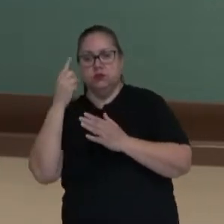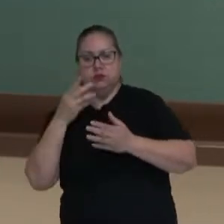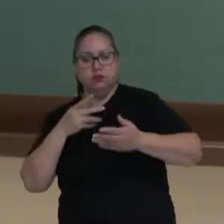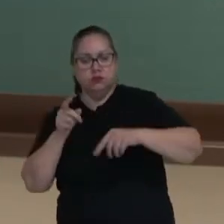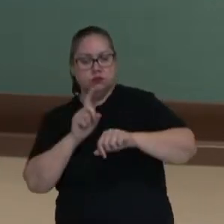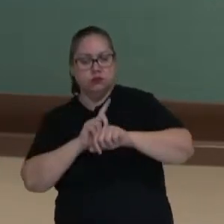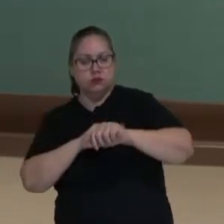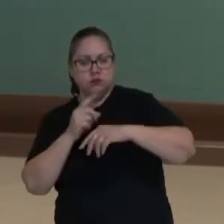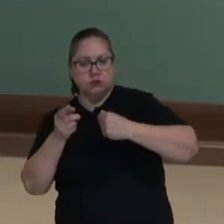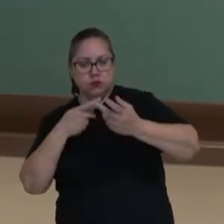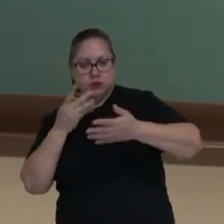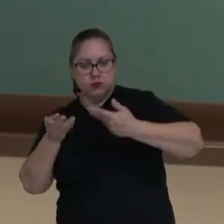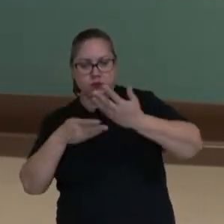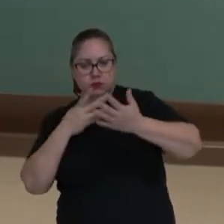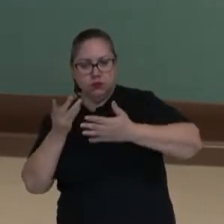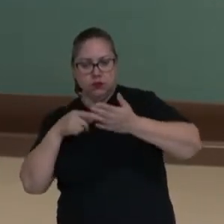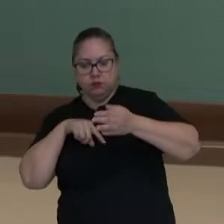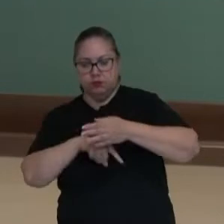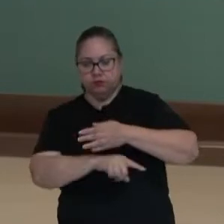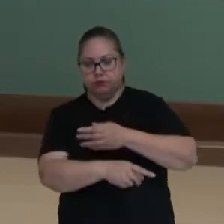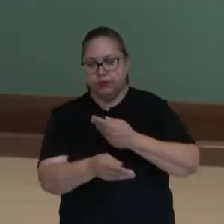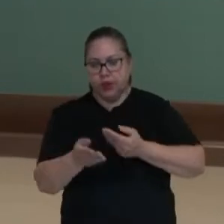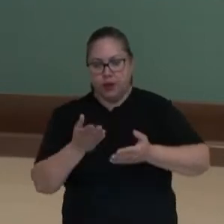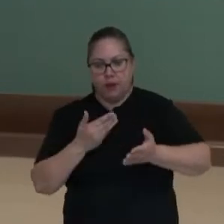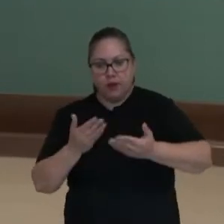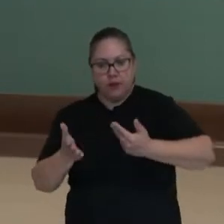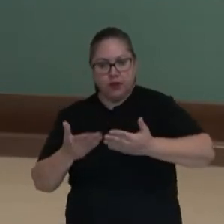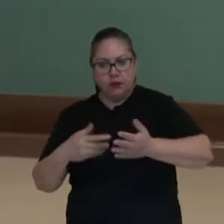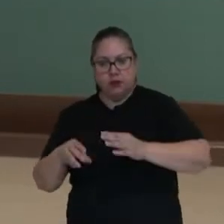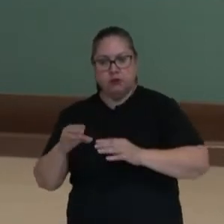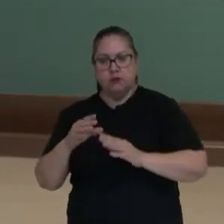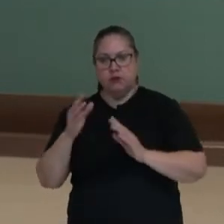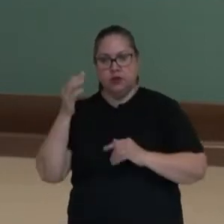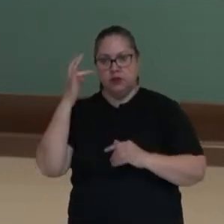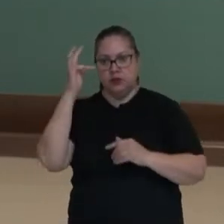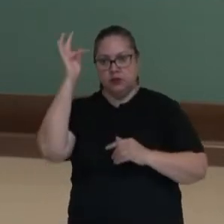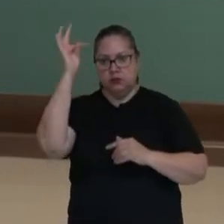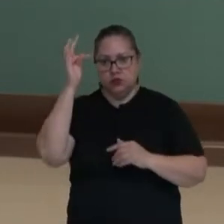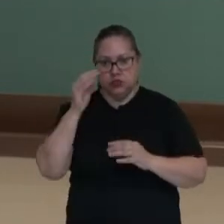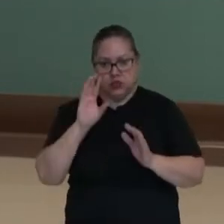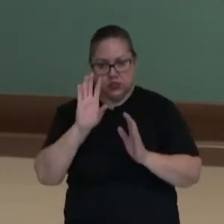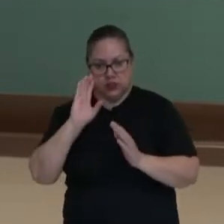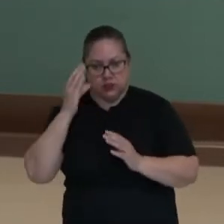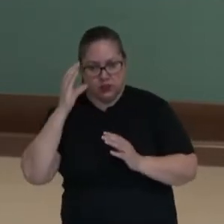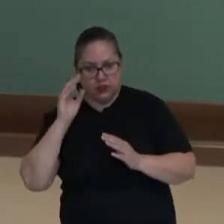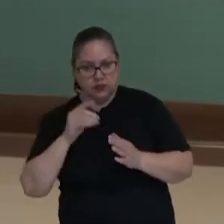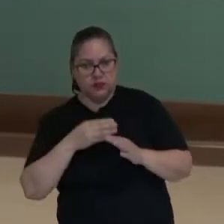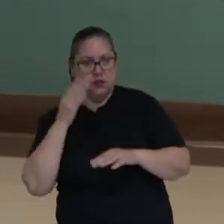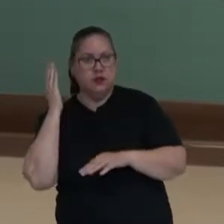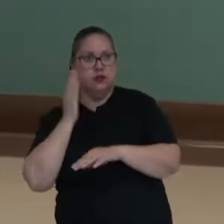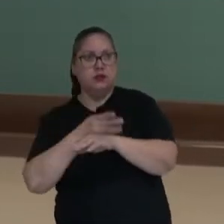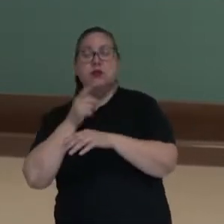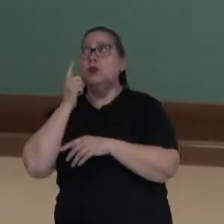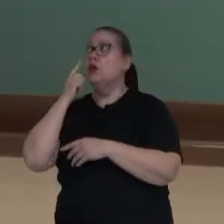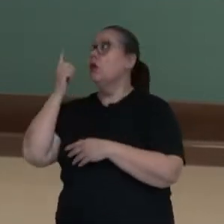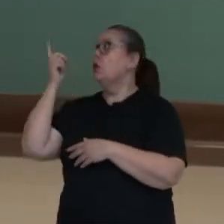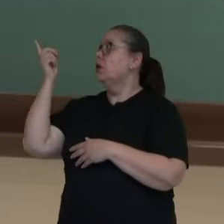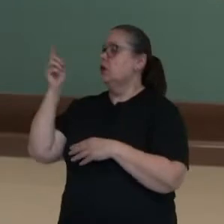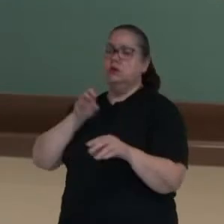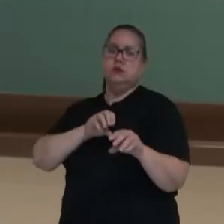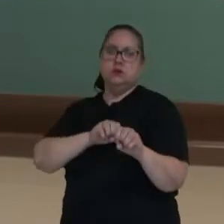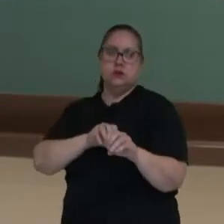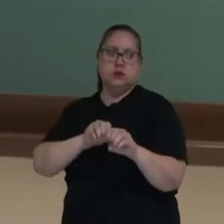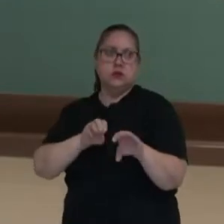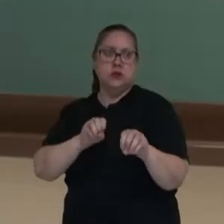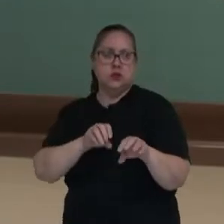debate, discutindo questões fundamentais da teologia e da ciência da época. E daí tem uma imagem dele, né,